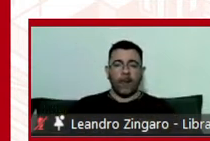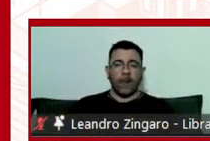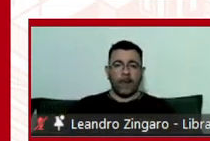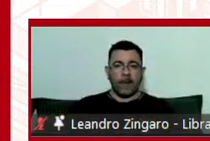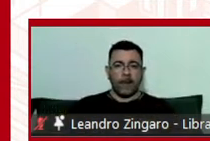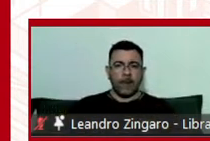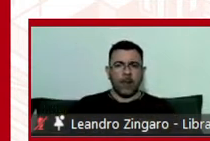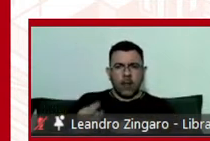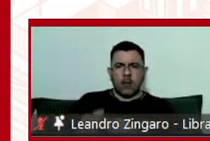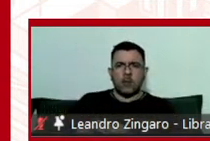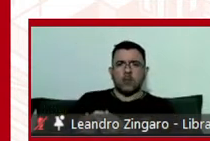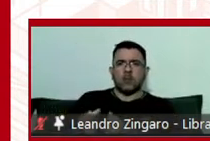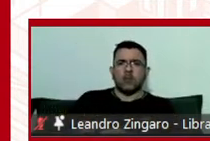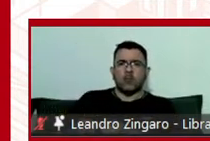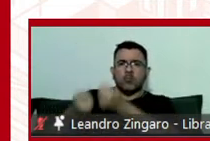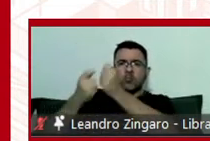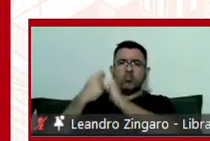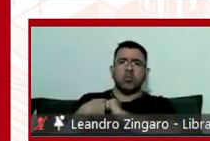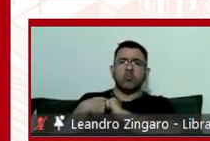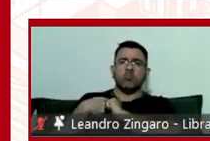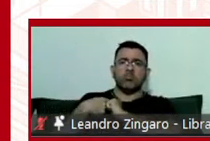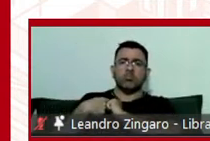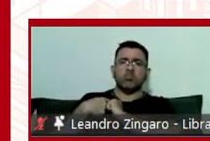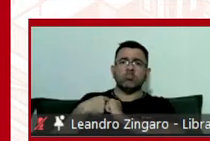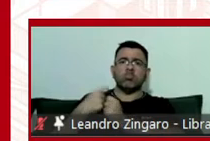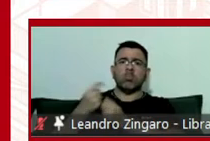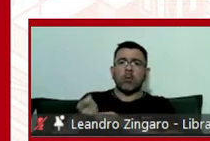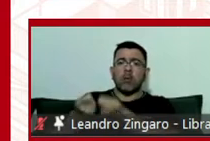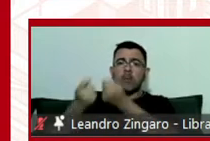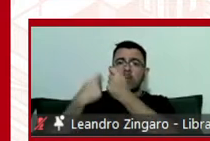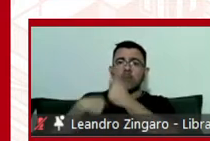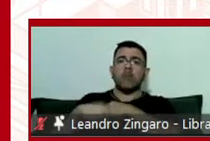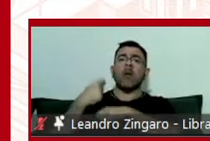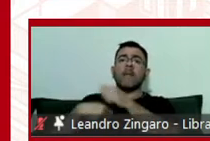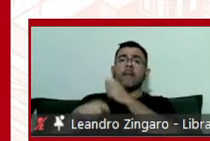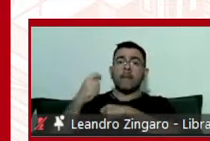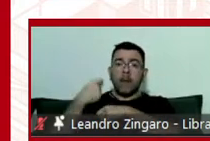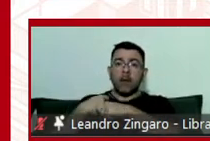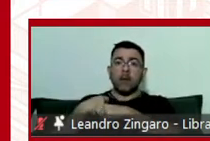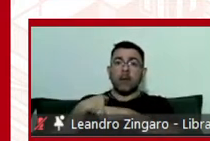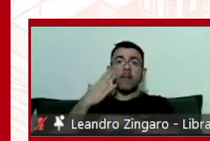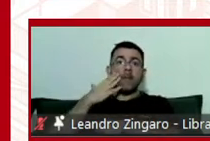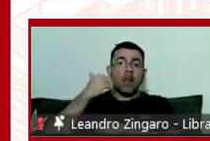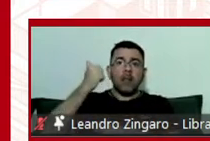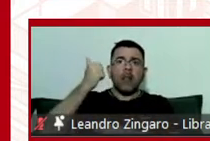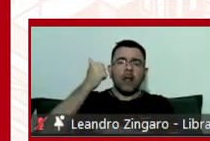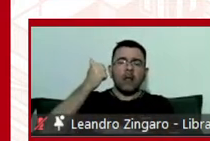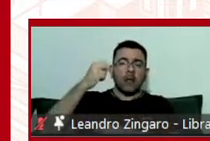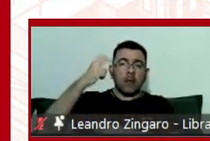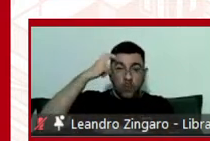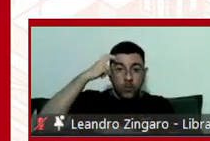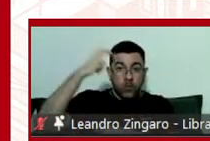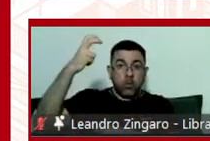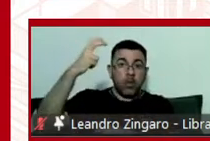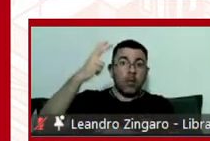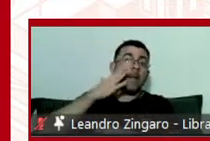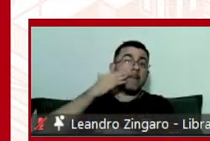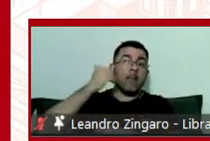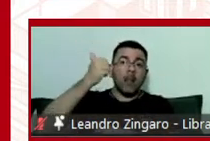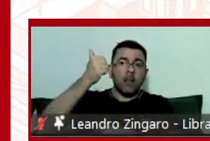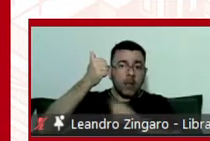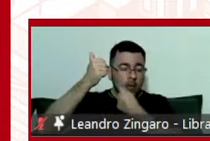eficiente que a gente tem que ser eficiente as pessoas querem que as coisas funcionem que e o objetivo ali de que mais prisa